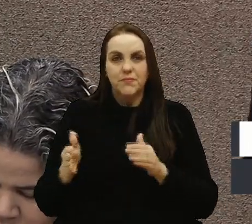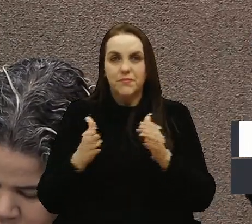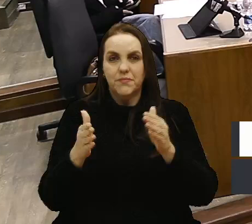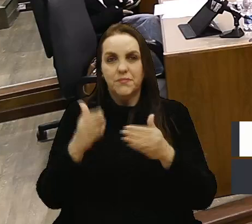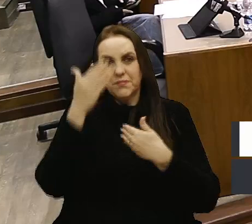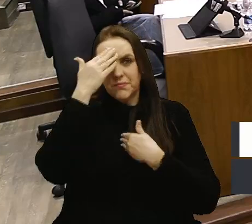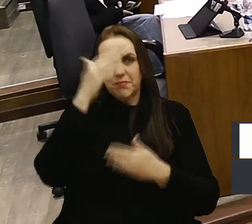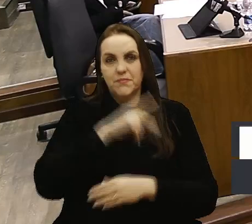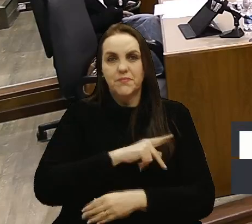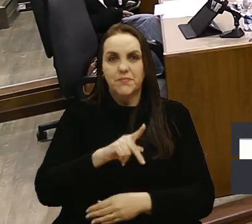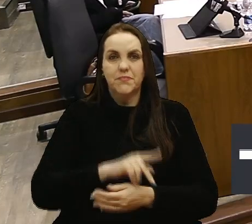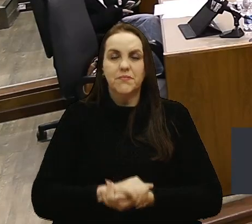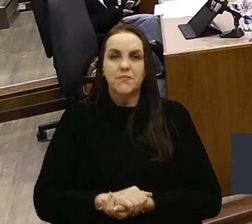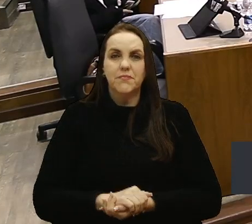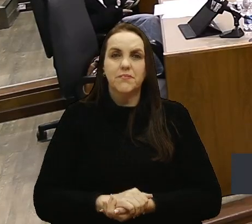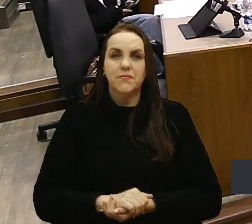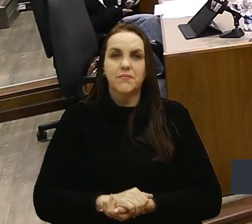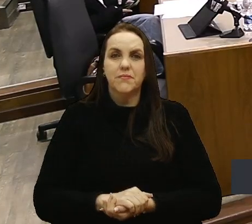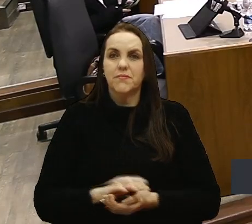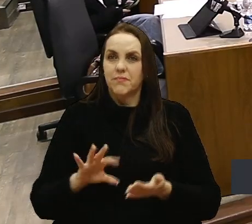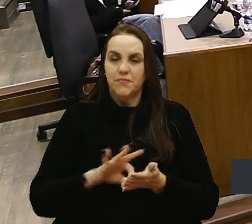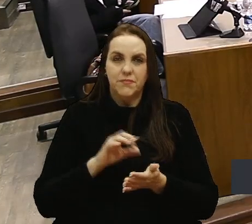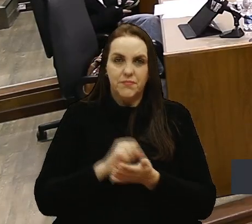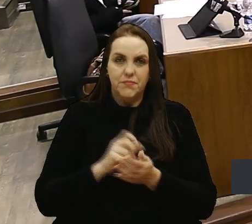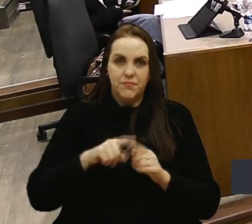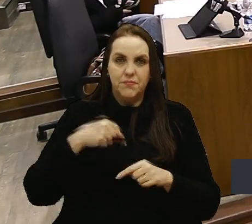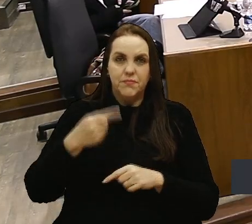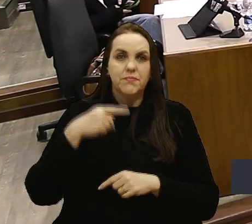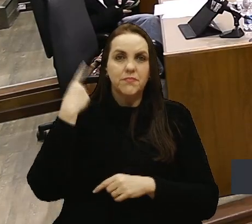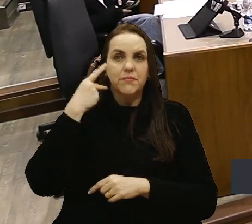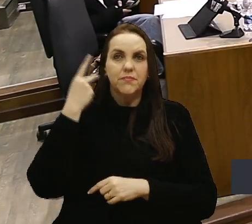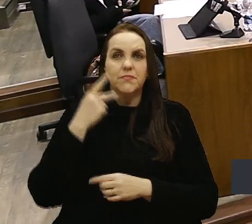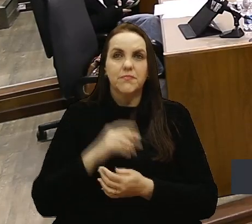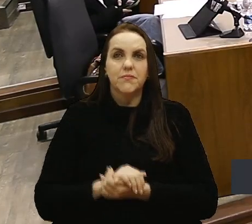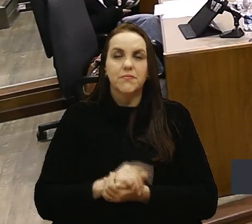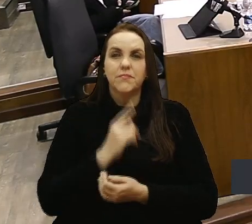presidente. Próximo inscrito, vereador João Wes.